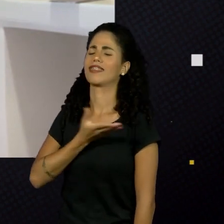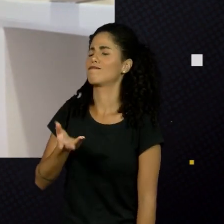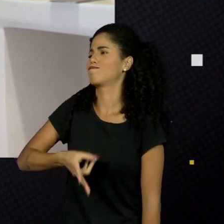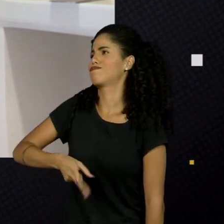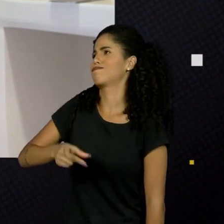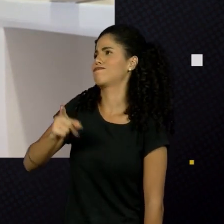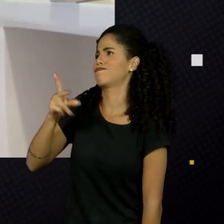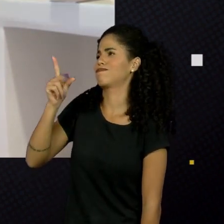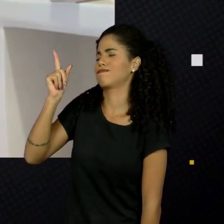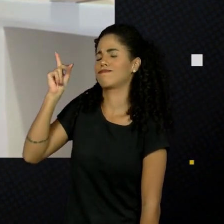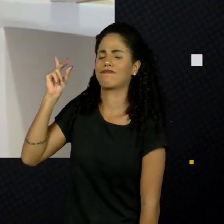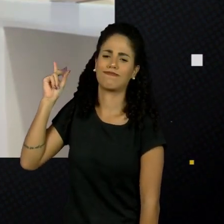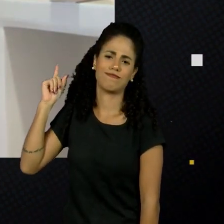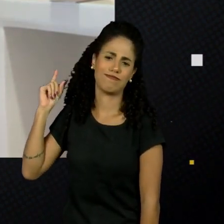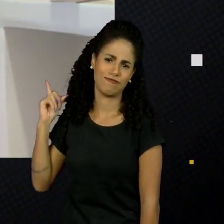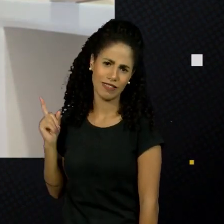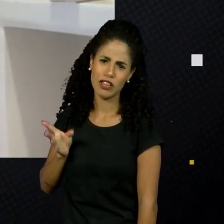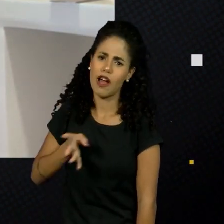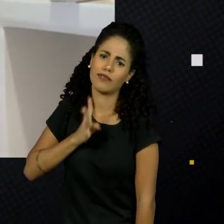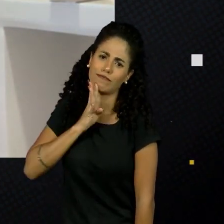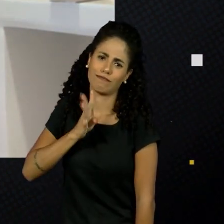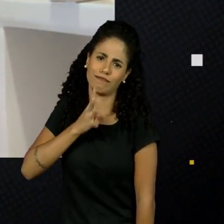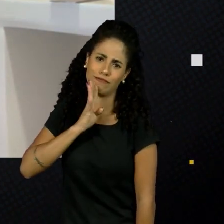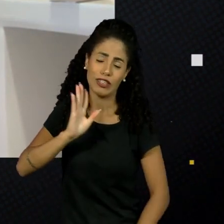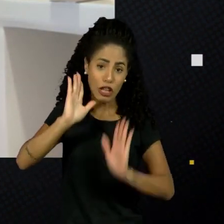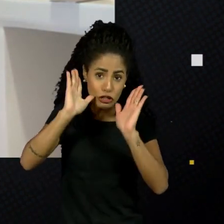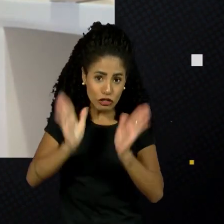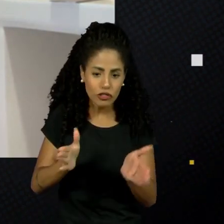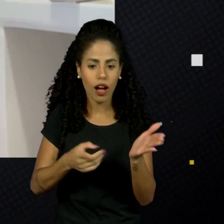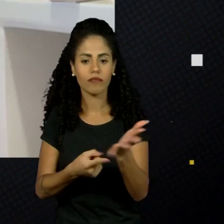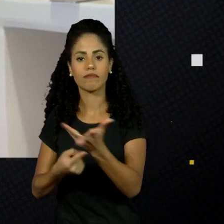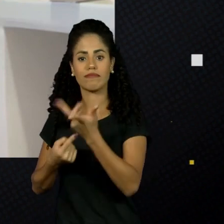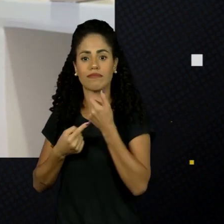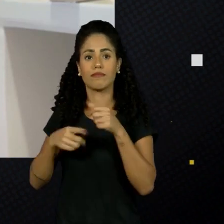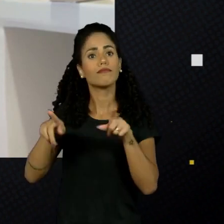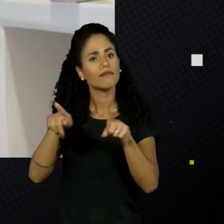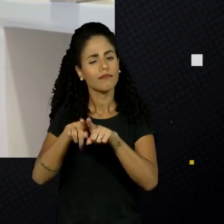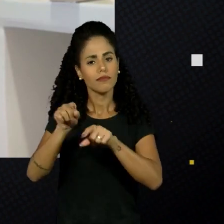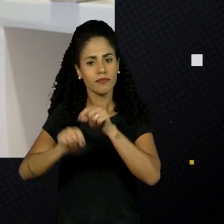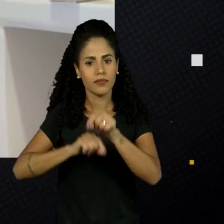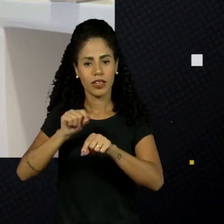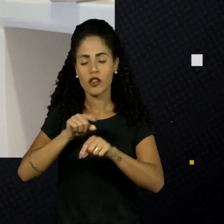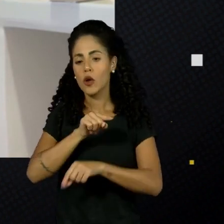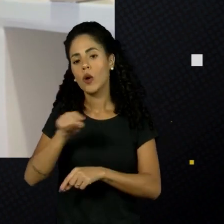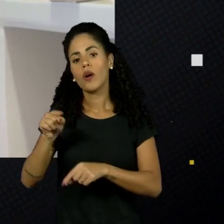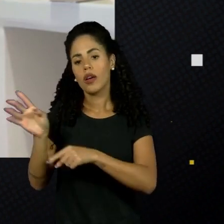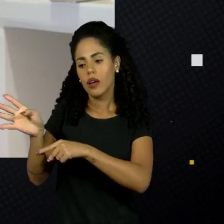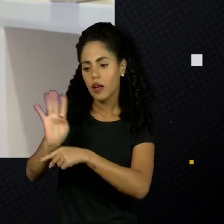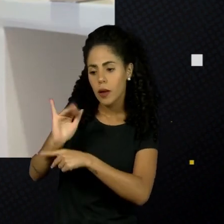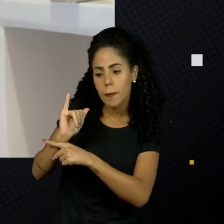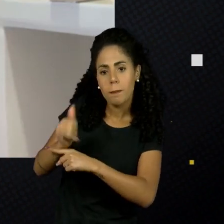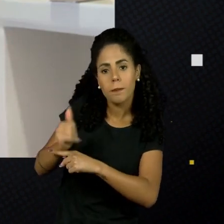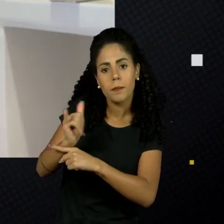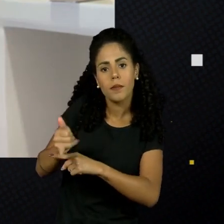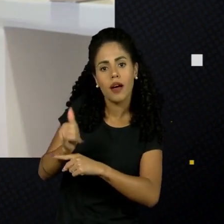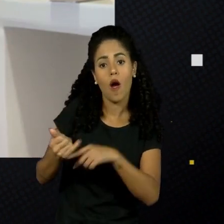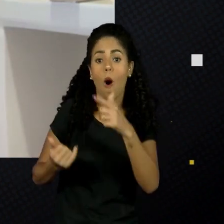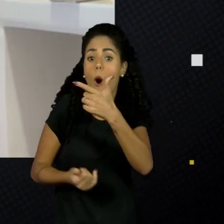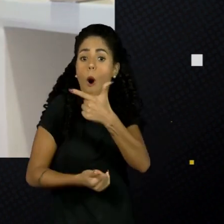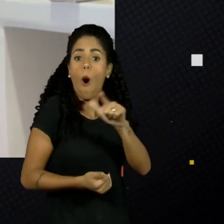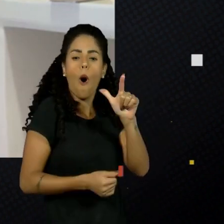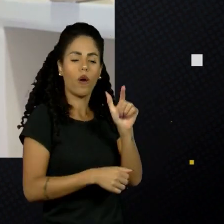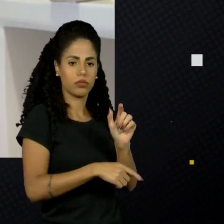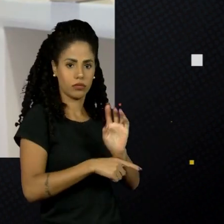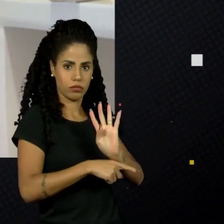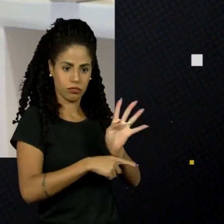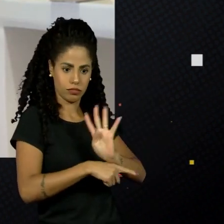tanto tempo. Badi já conhecia artisticamente e foi fazendo um documentário, um outro filme